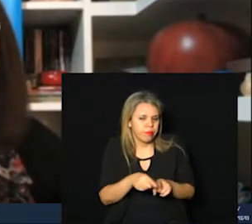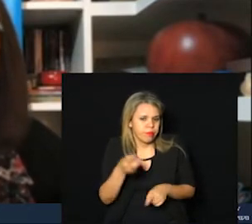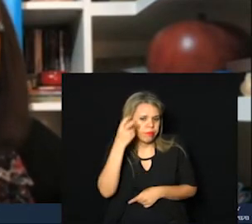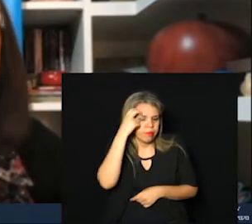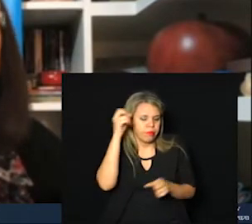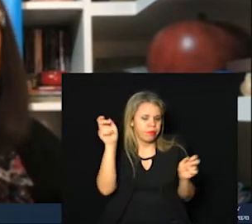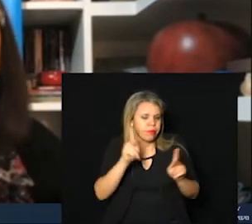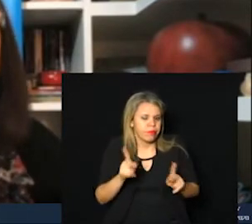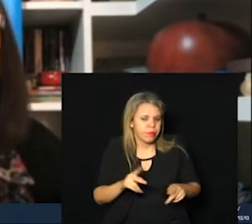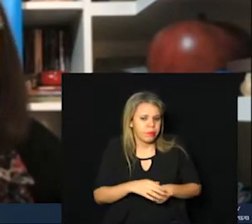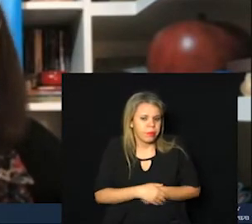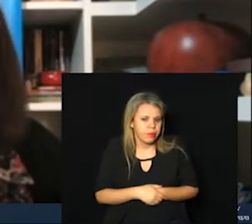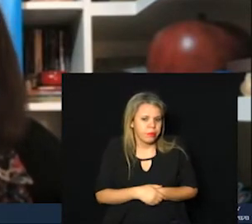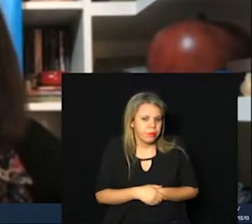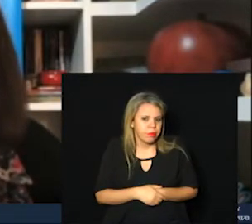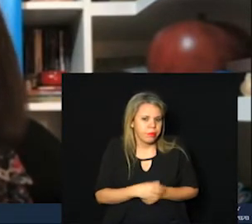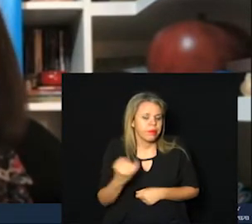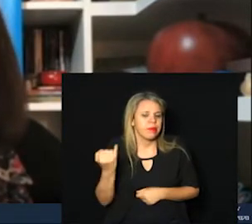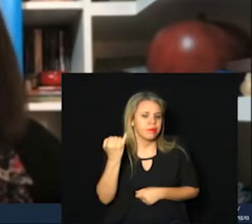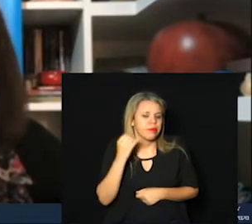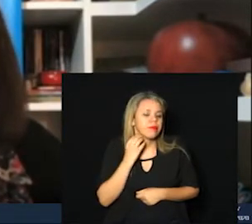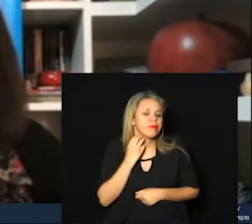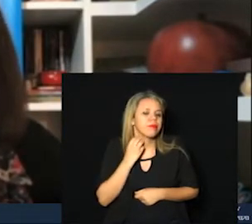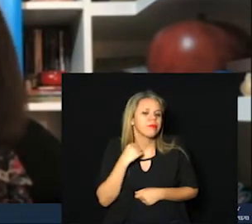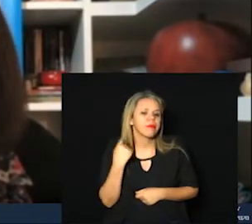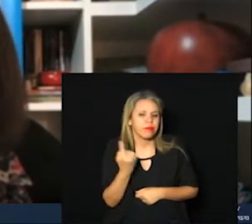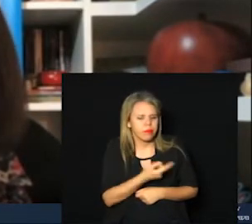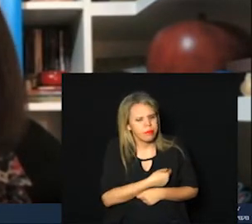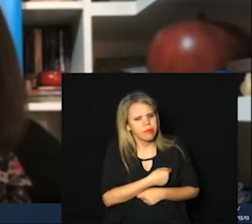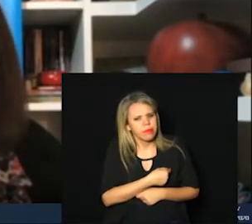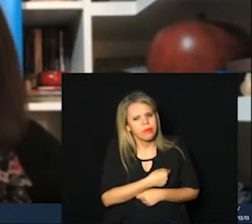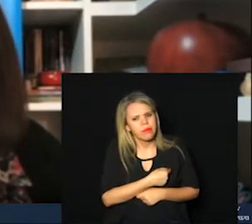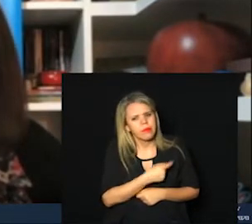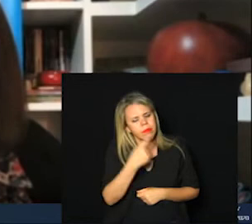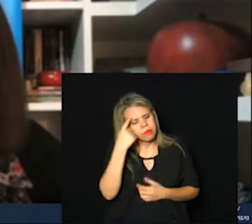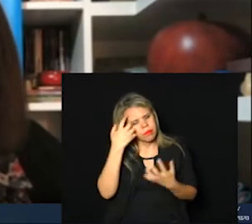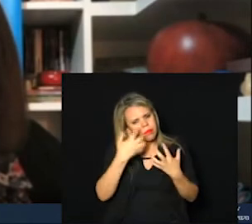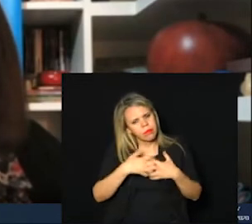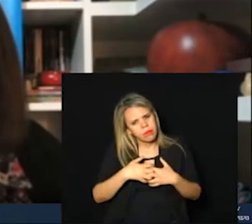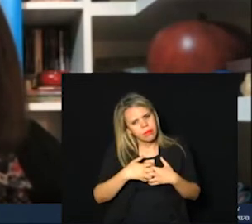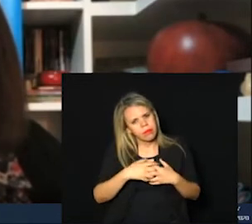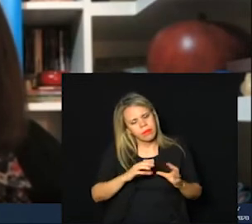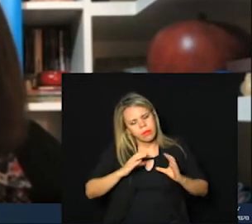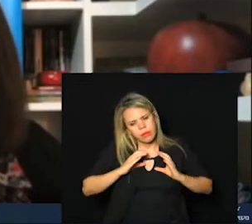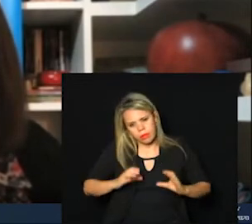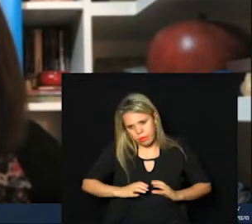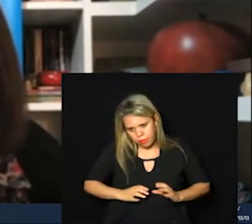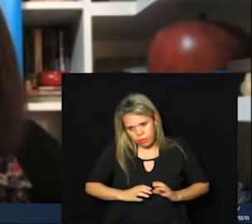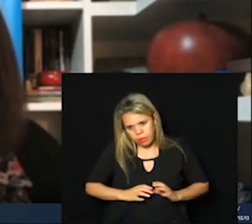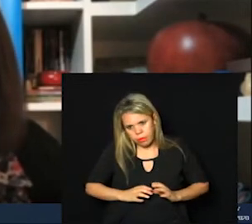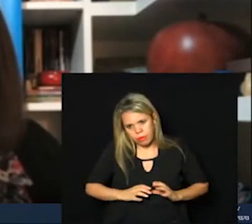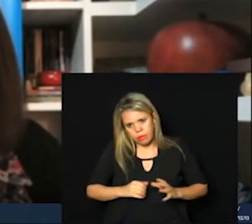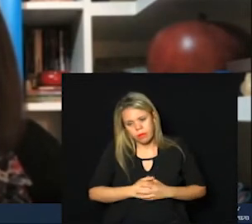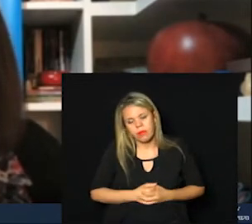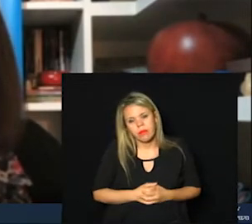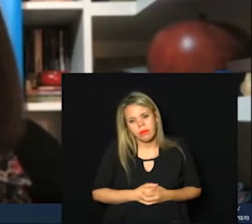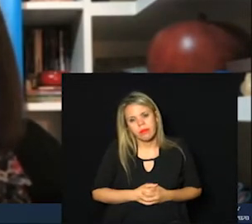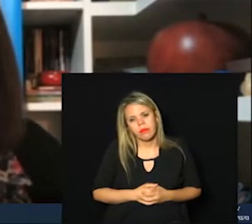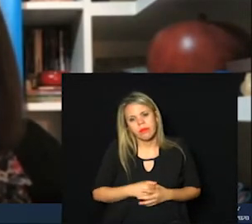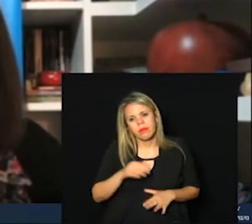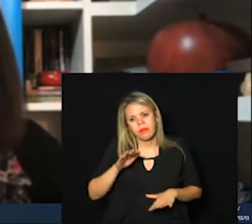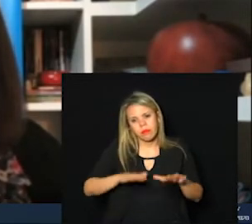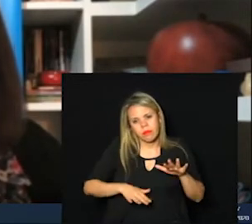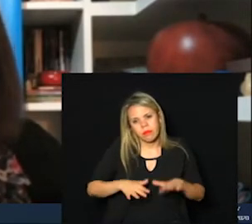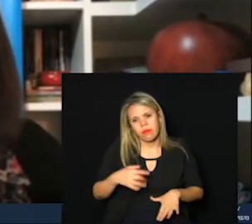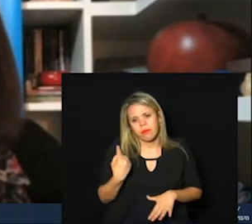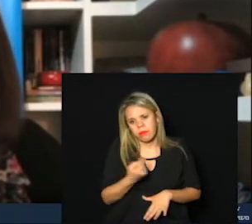paz, que é muito importante que a gente pense sobre o nosso comportamento. Porque muitas vezes